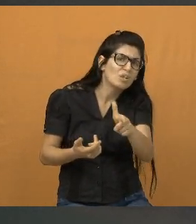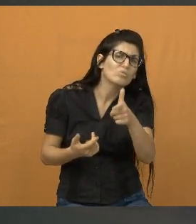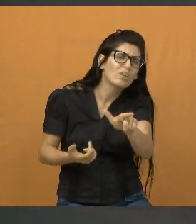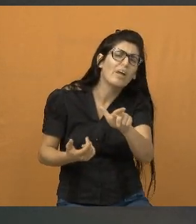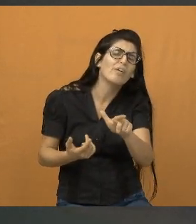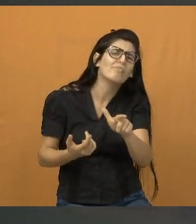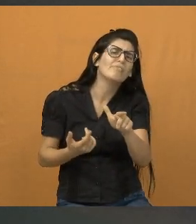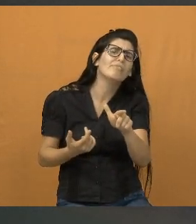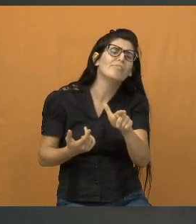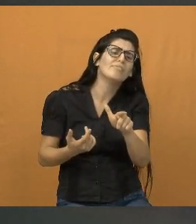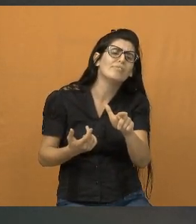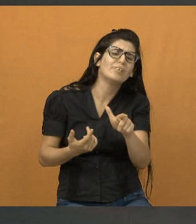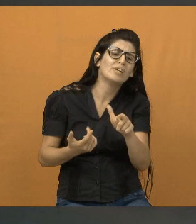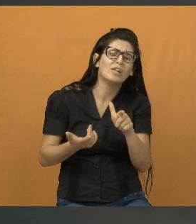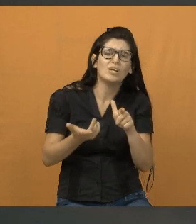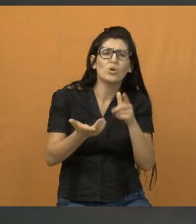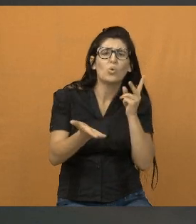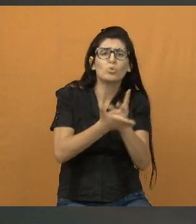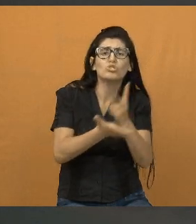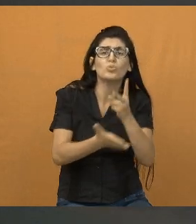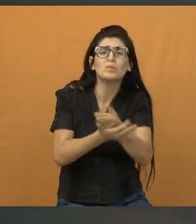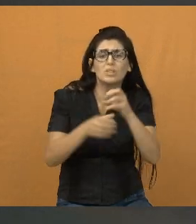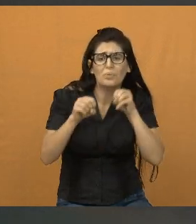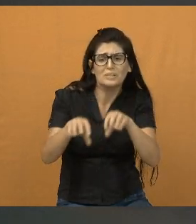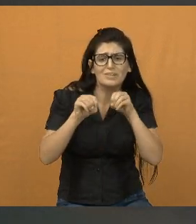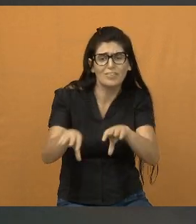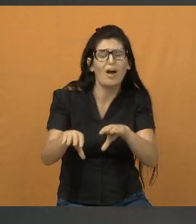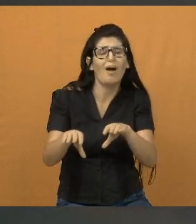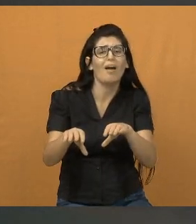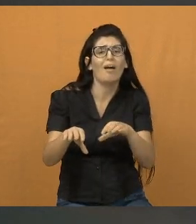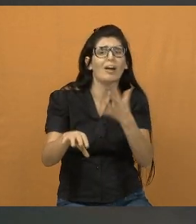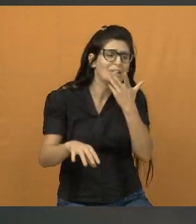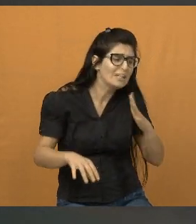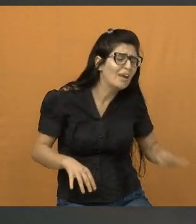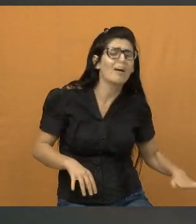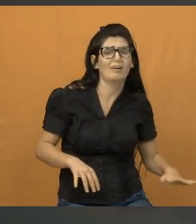a continuidade durante o ano, porque que houve